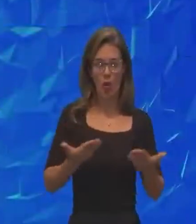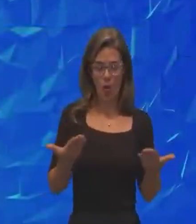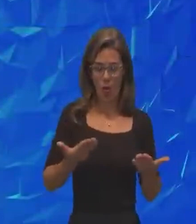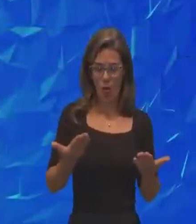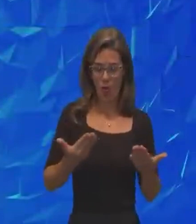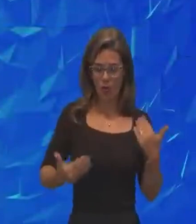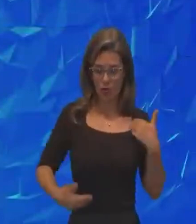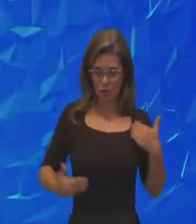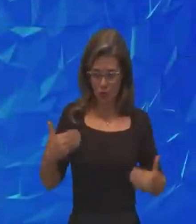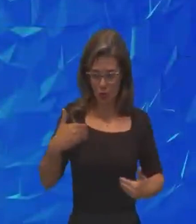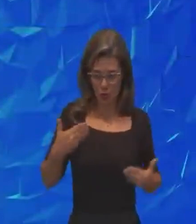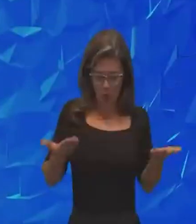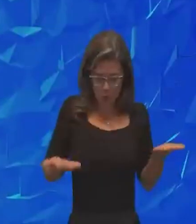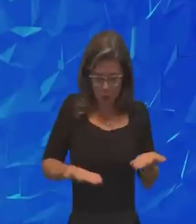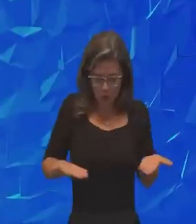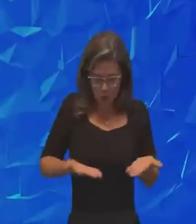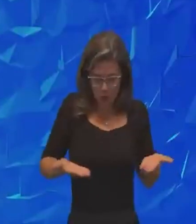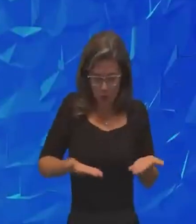tempo presente,